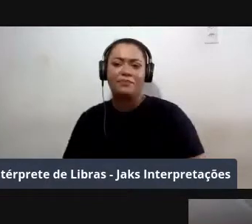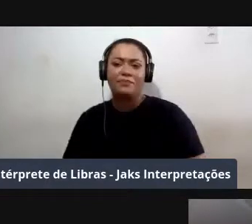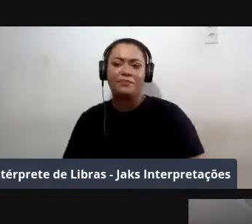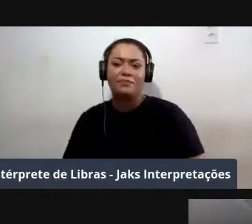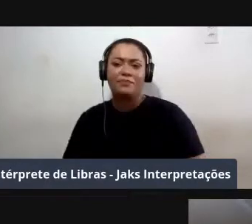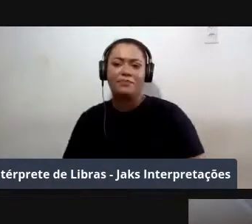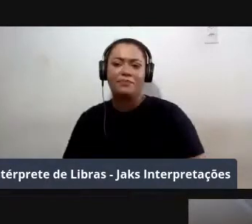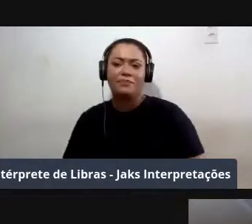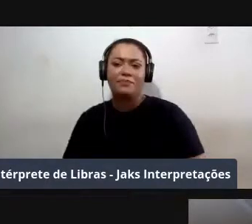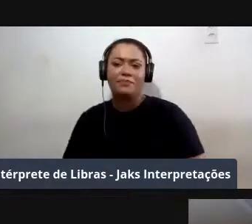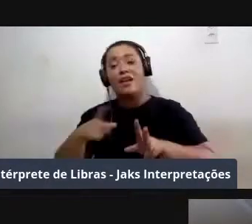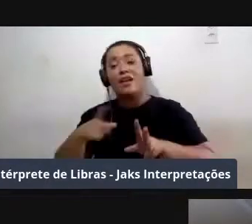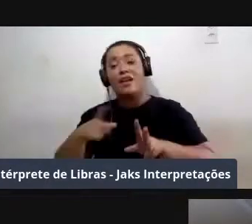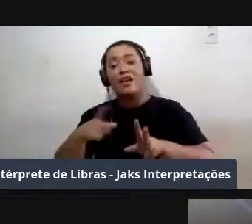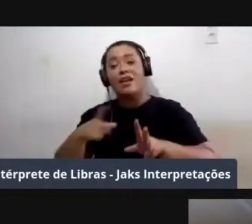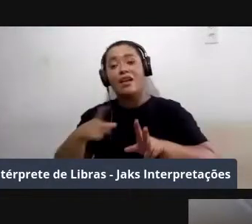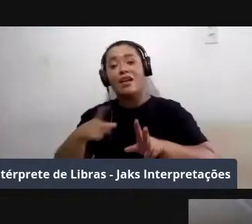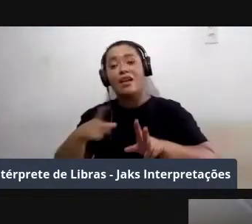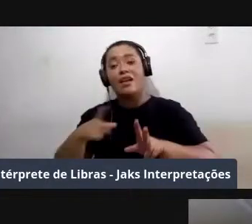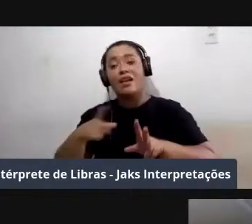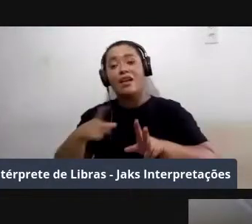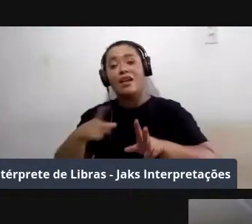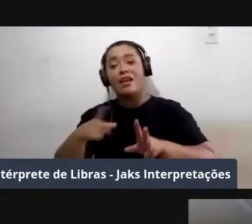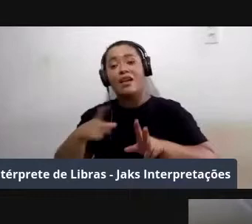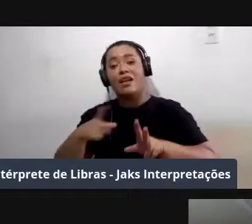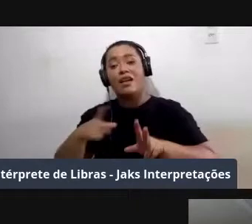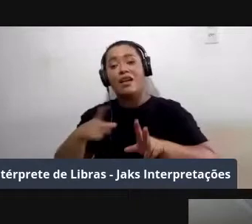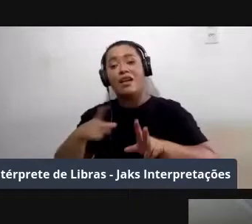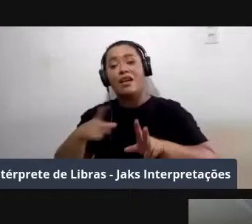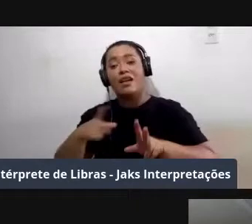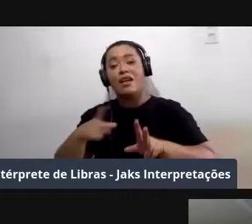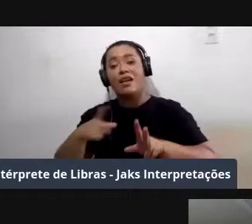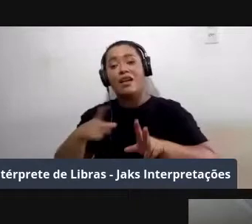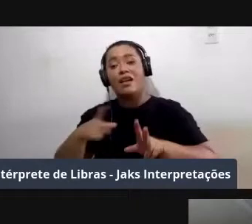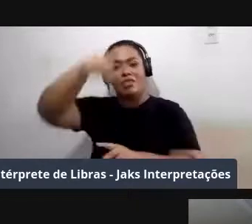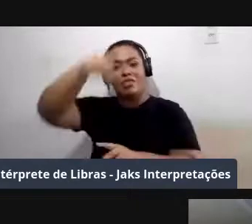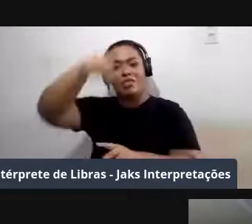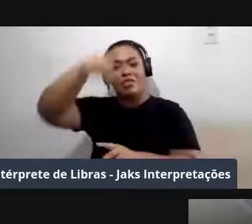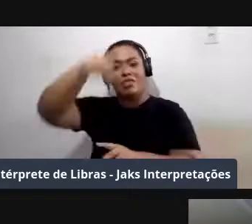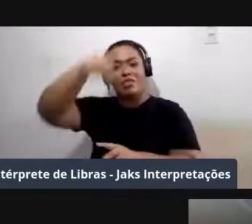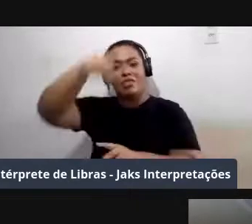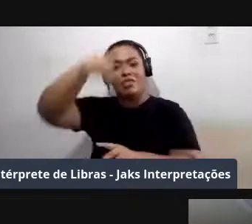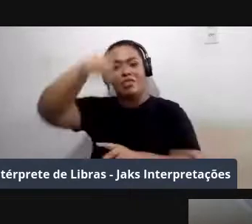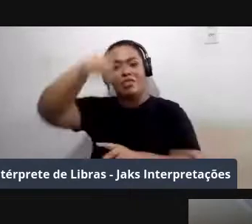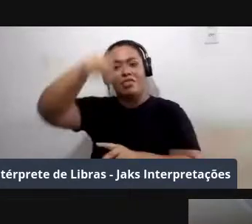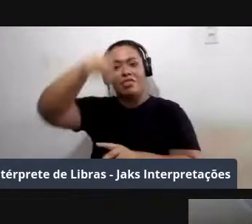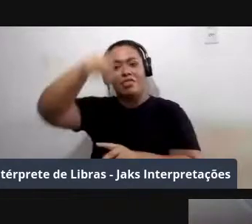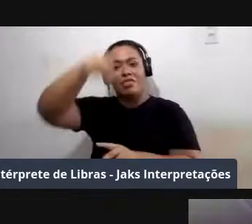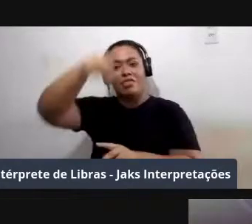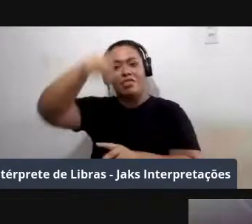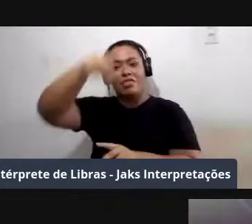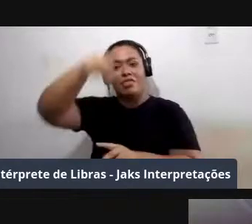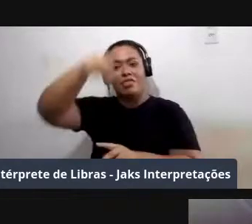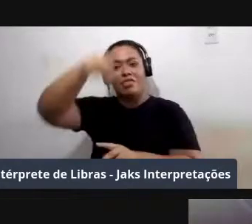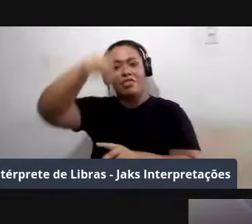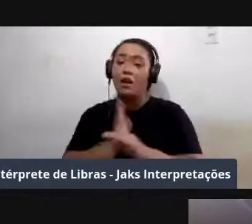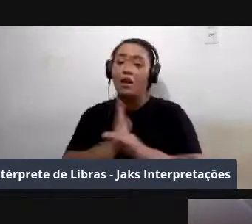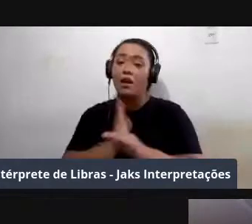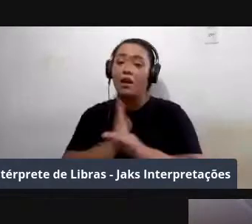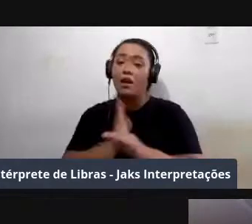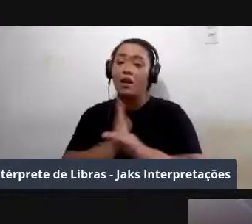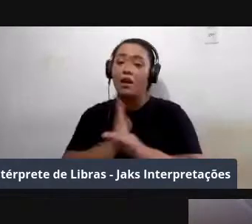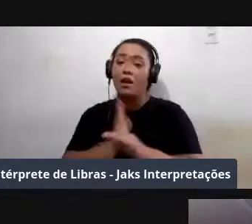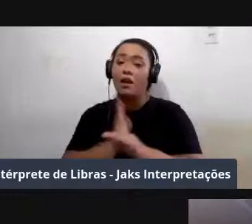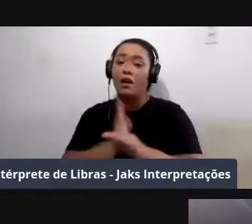as distâncias, de se locomover no estado, tudo é muito diferente do que a gente está acostumado aqui no Nordeste.